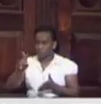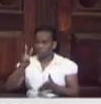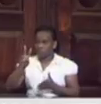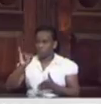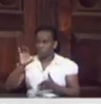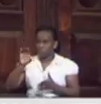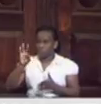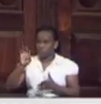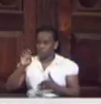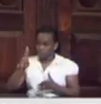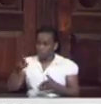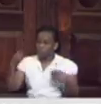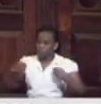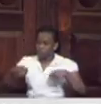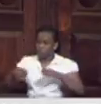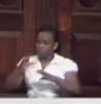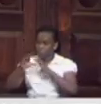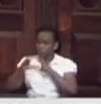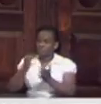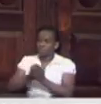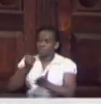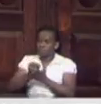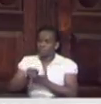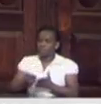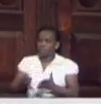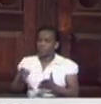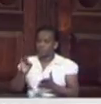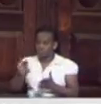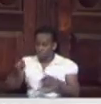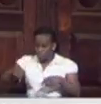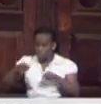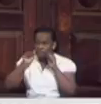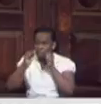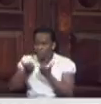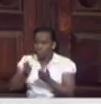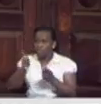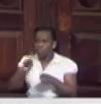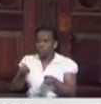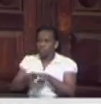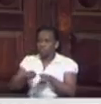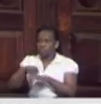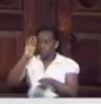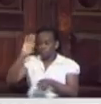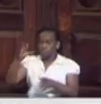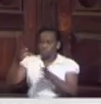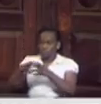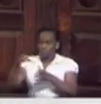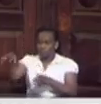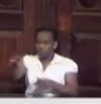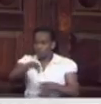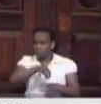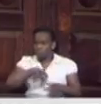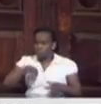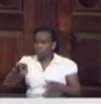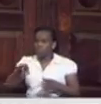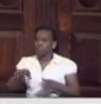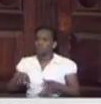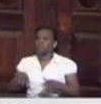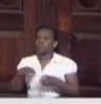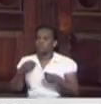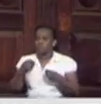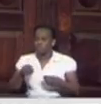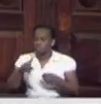uma comunicação maior, não só com esse parlamento, mas principalmente com as regionais, para que essas regionais